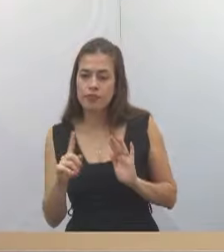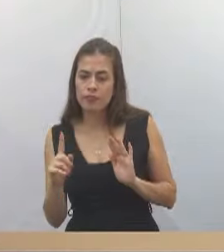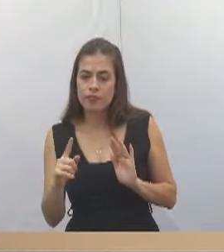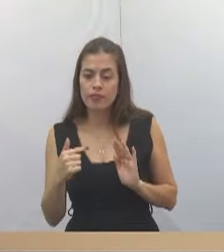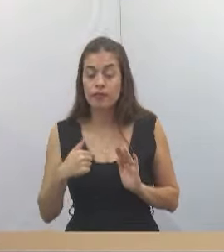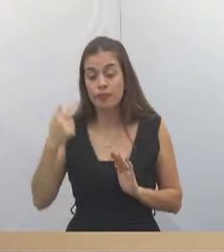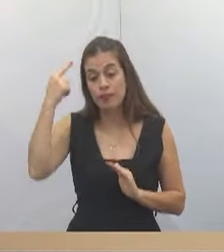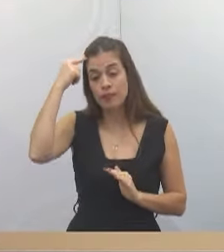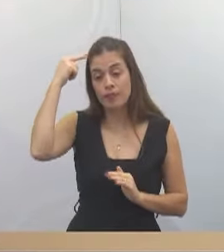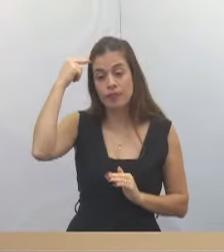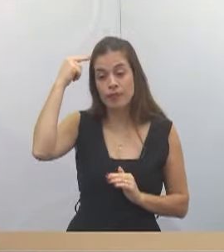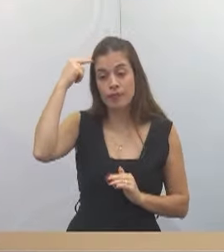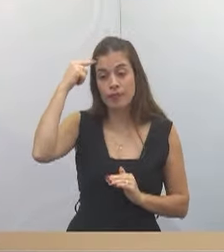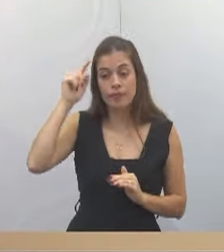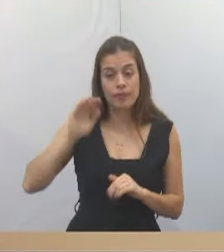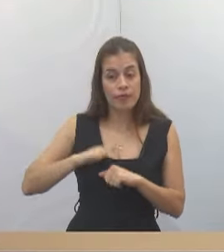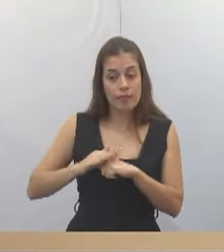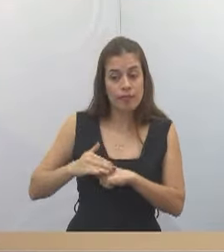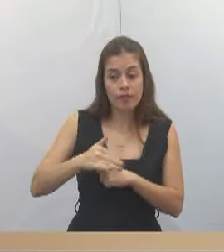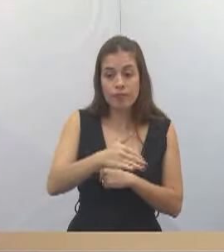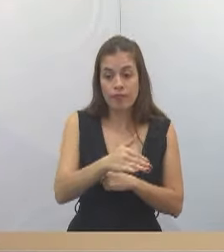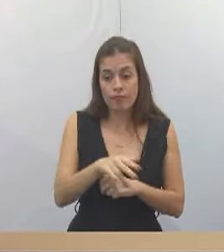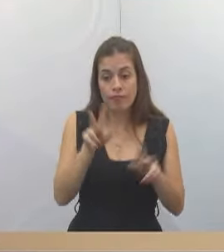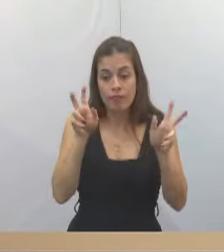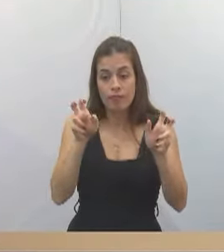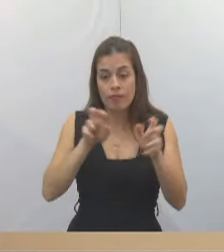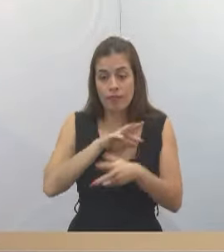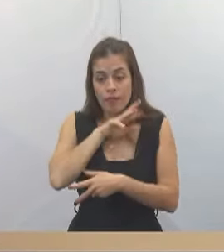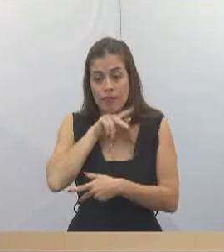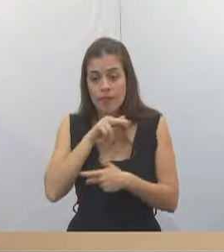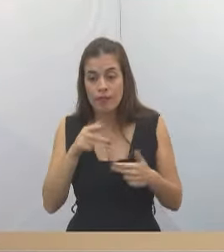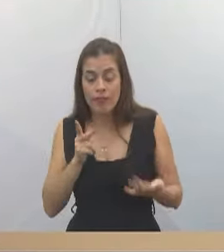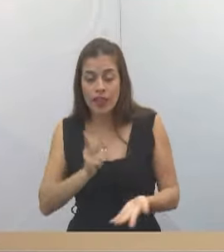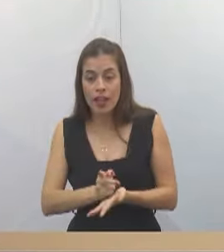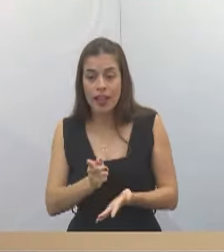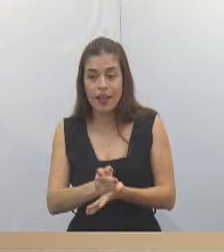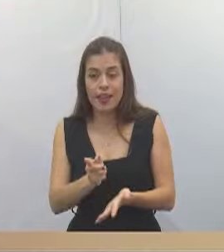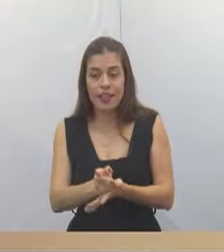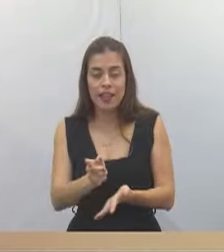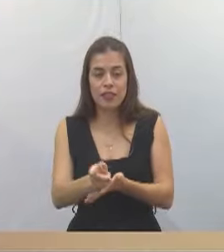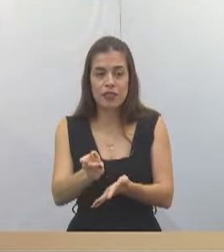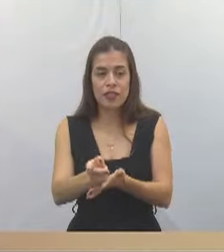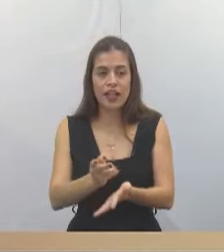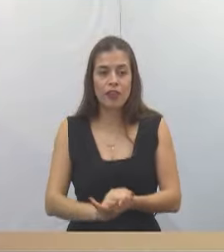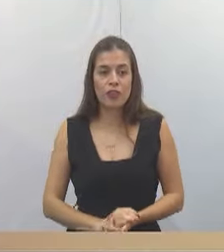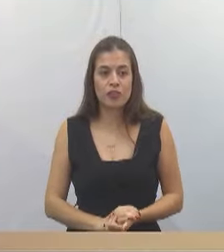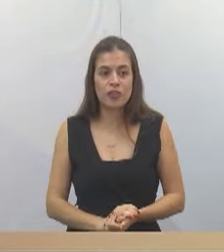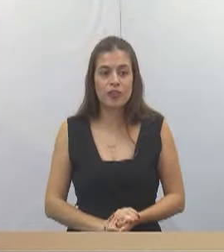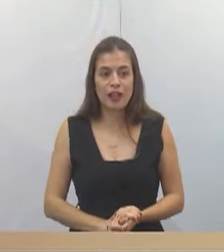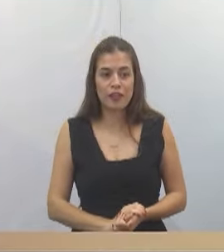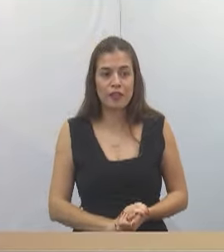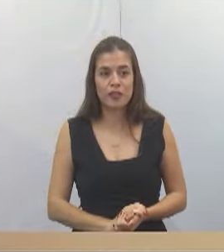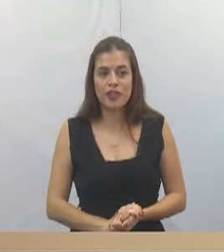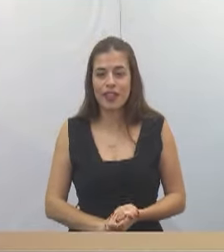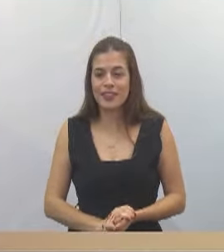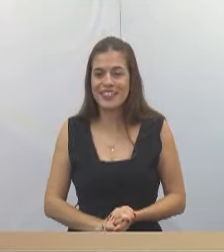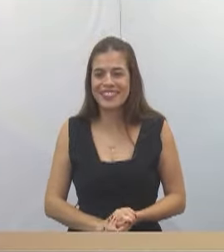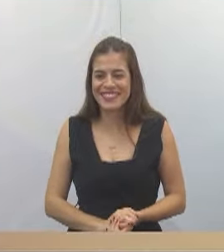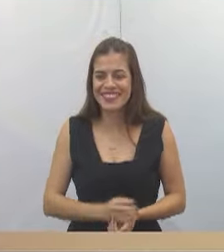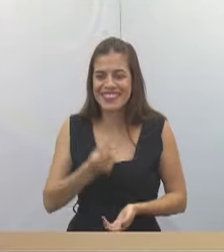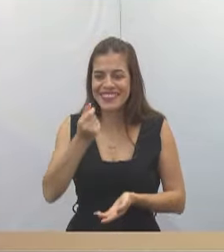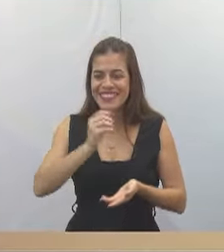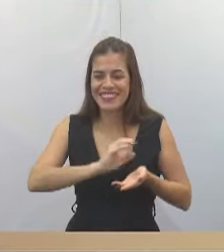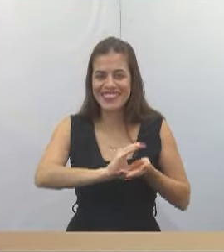meu pensamento e a minha ação sobre a causa animal vai continuar. Vai continuar, vou ajudar, vou mandar emenda